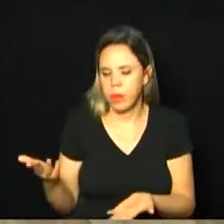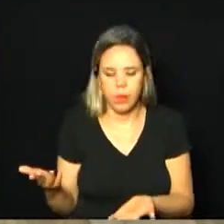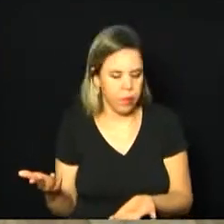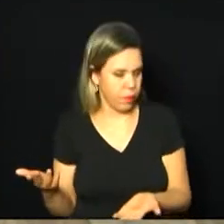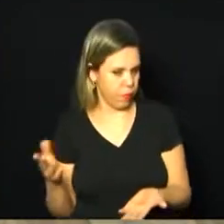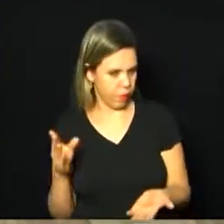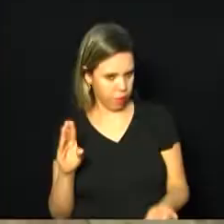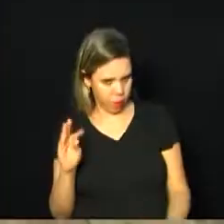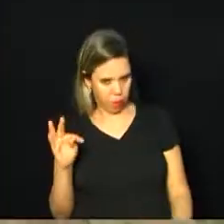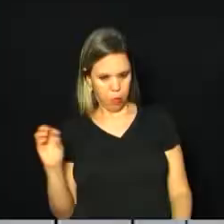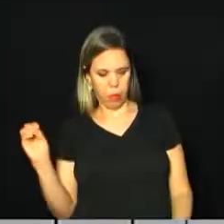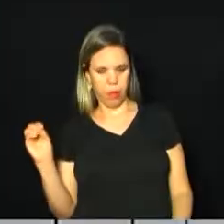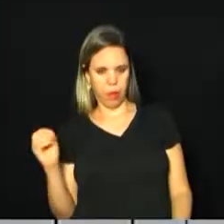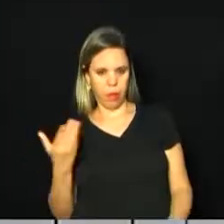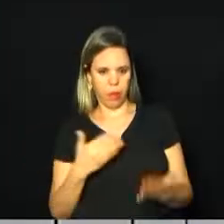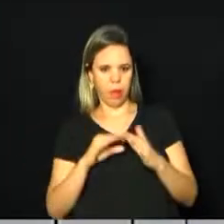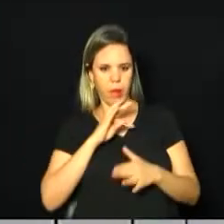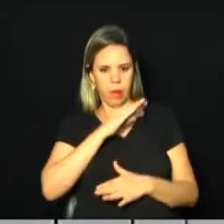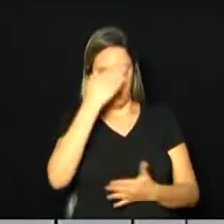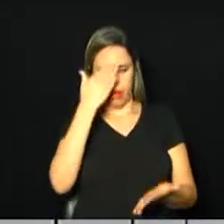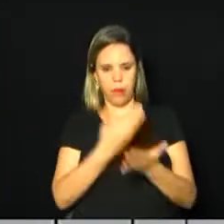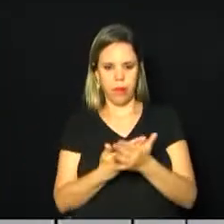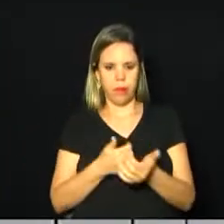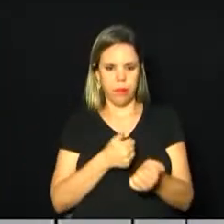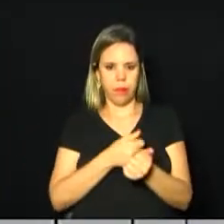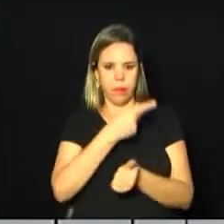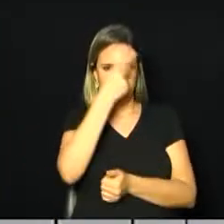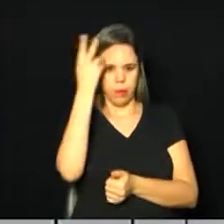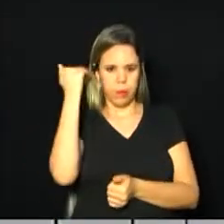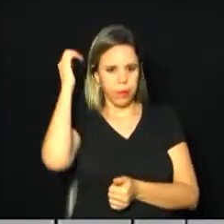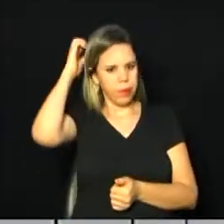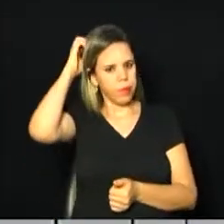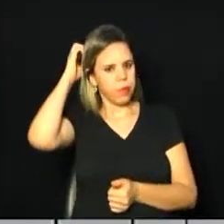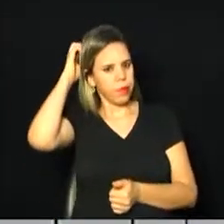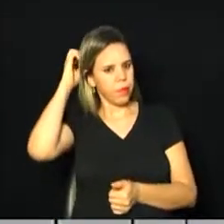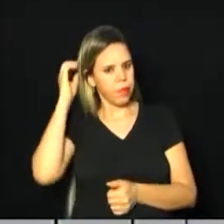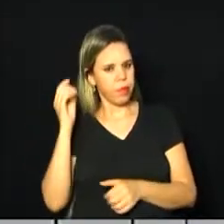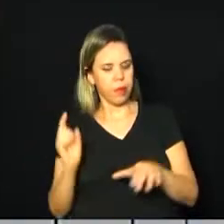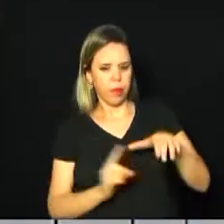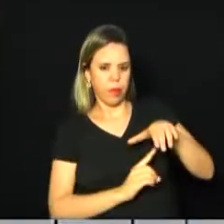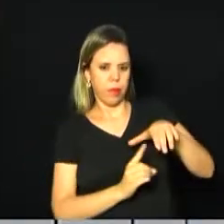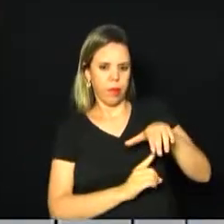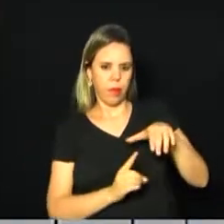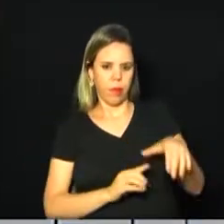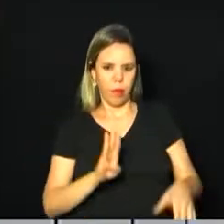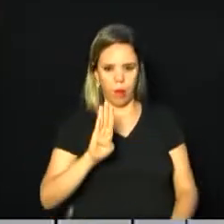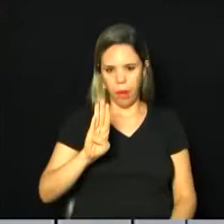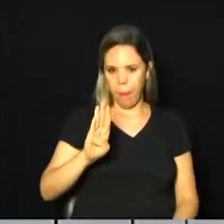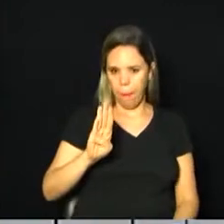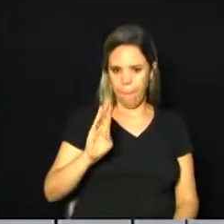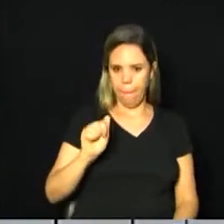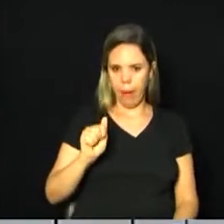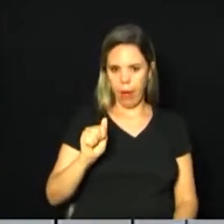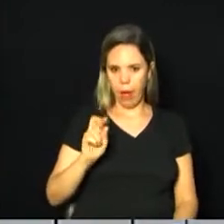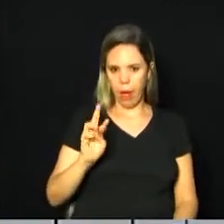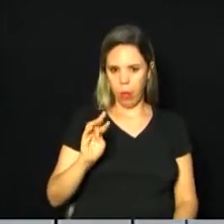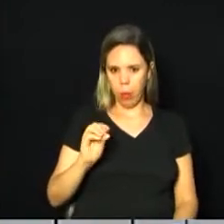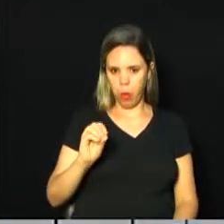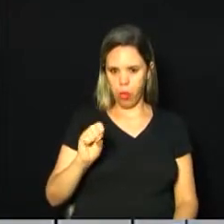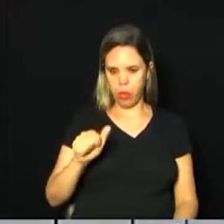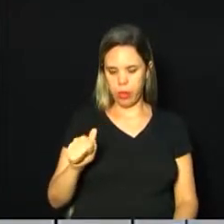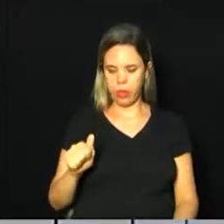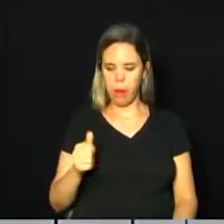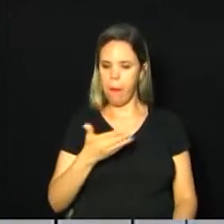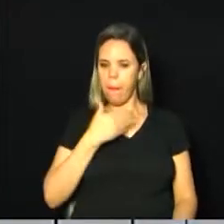questão do Bento Quirino e eu acredito até que poucas pessoas saibam Mas o goleiro Barbosa né um dos melhores da década